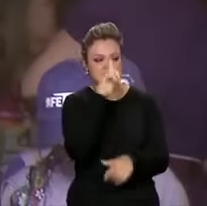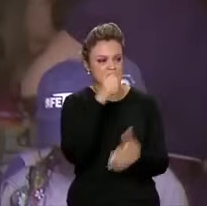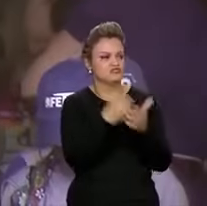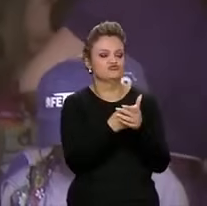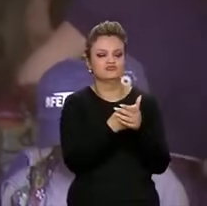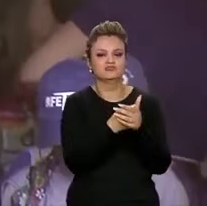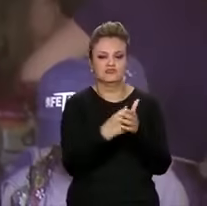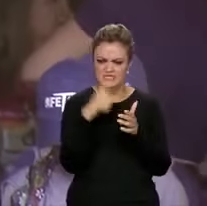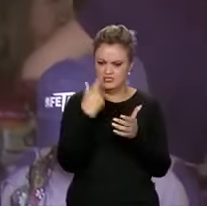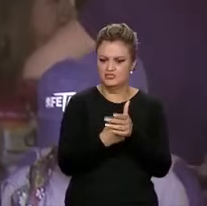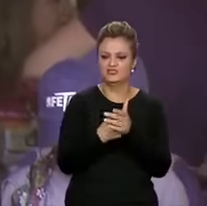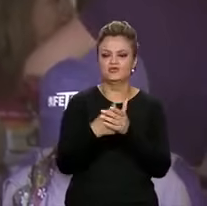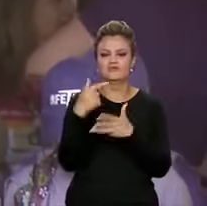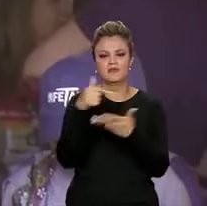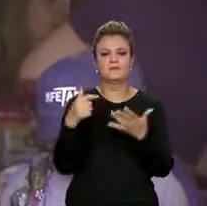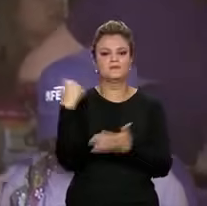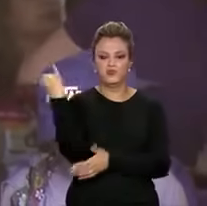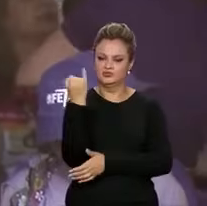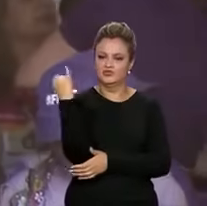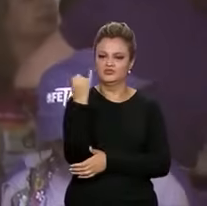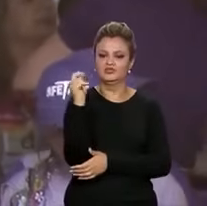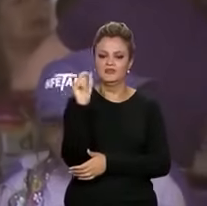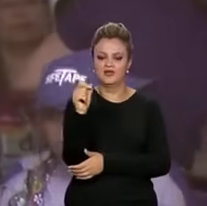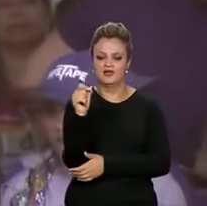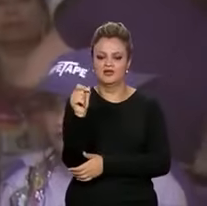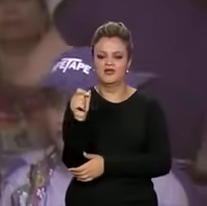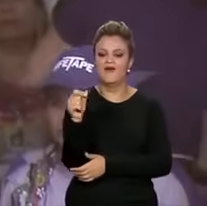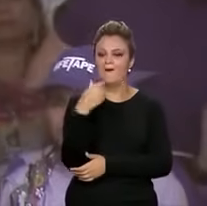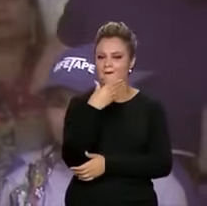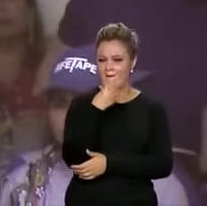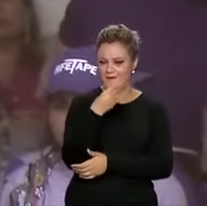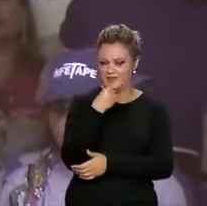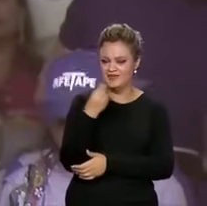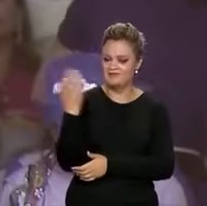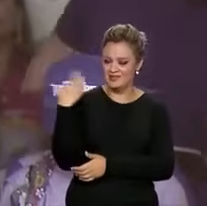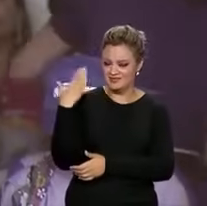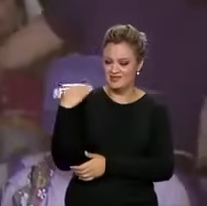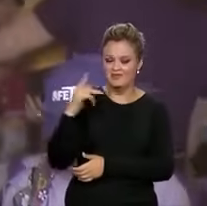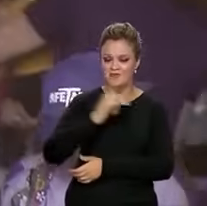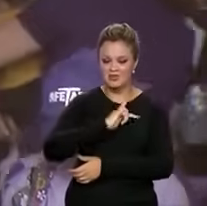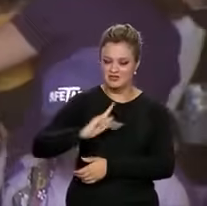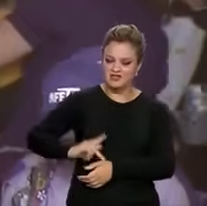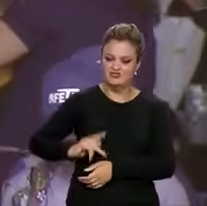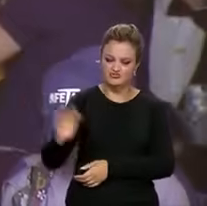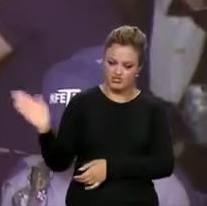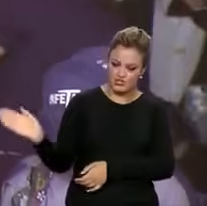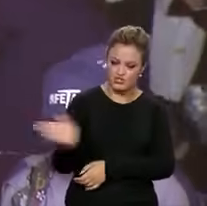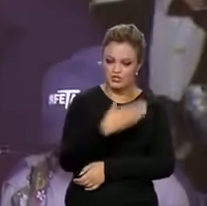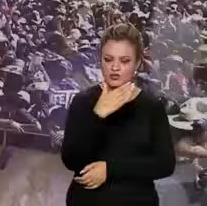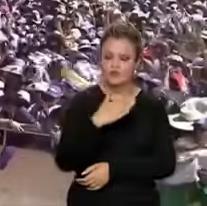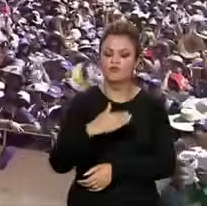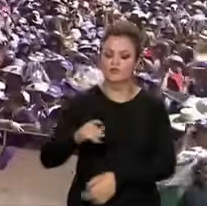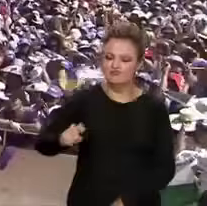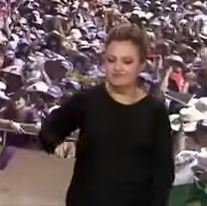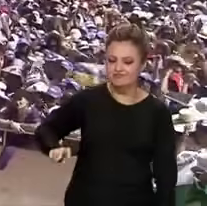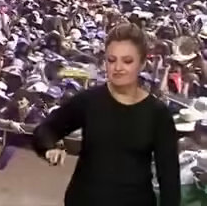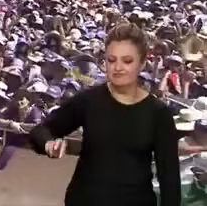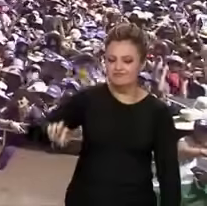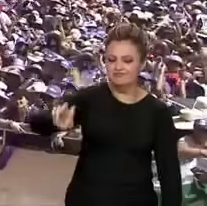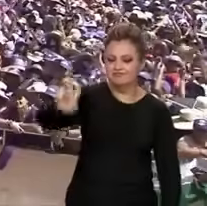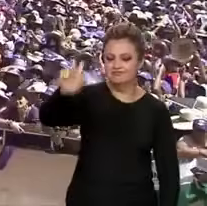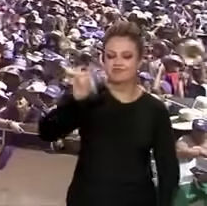Providência muito importante tirar o sujeito que tava aqui e subiram a rampa